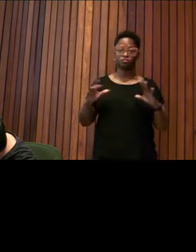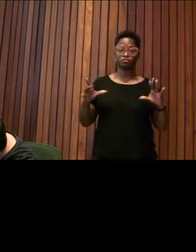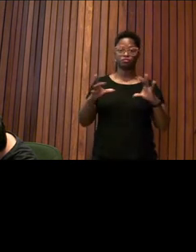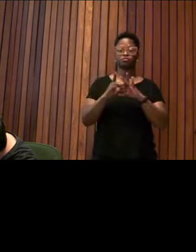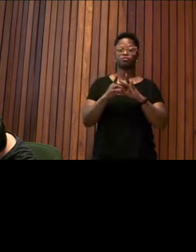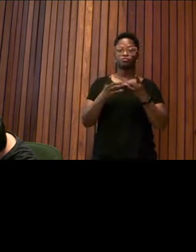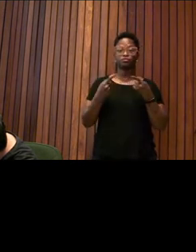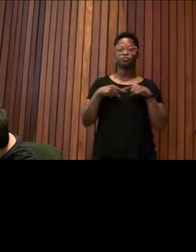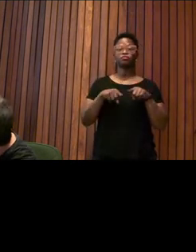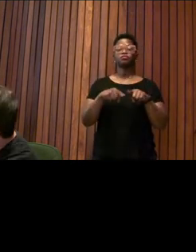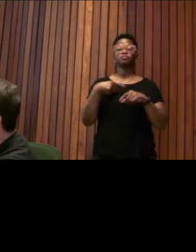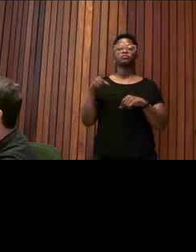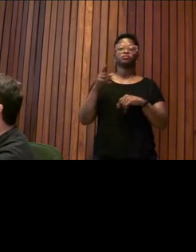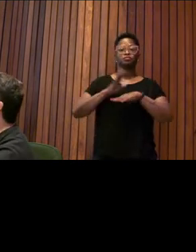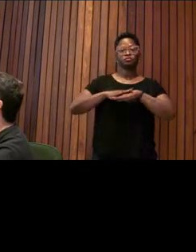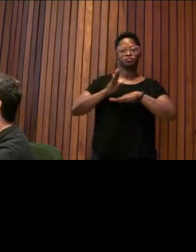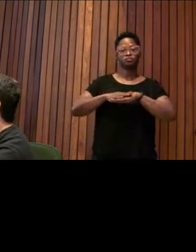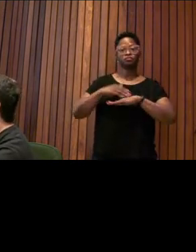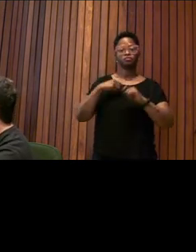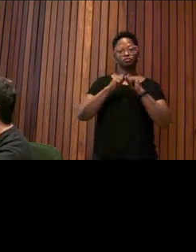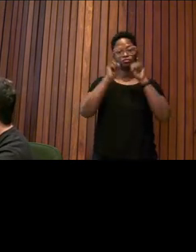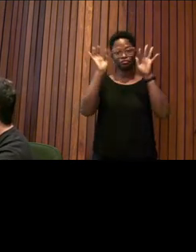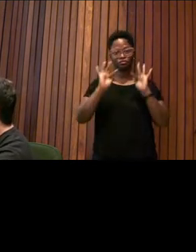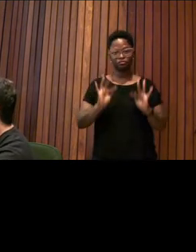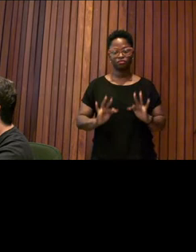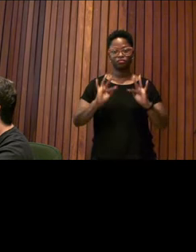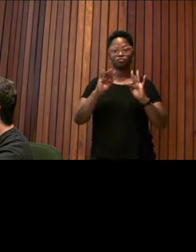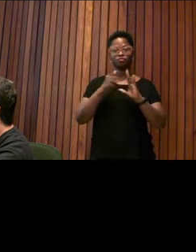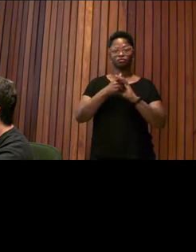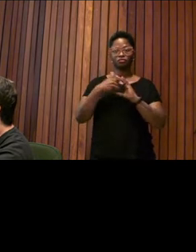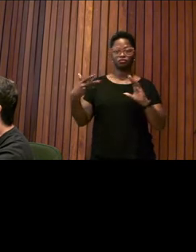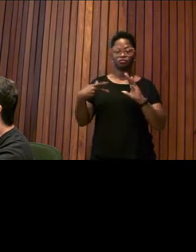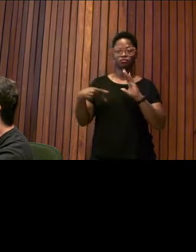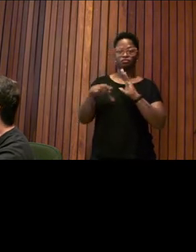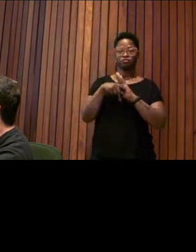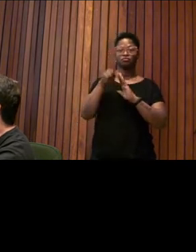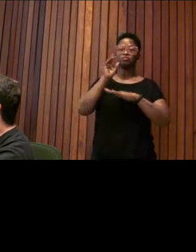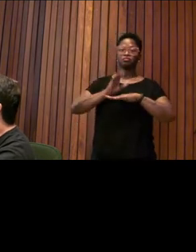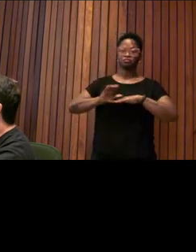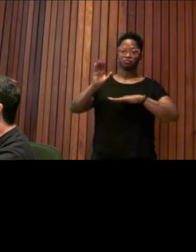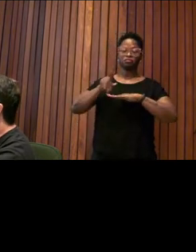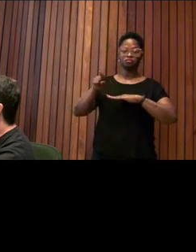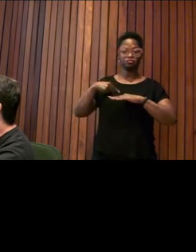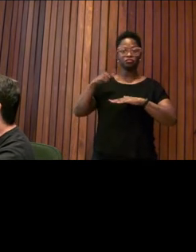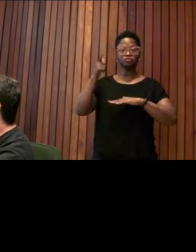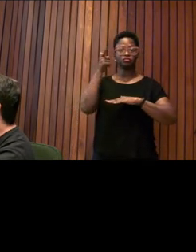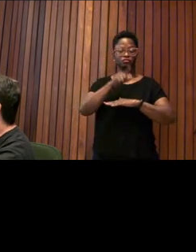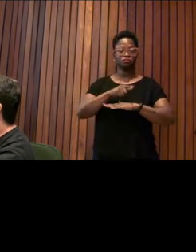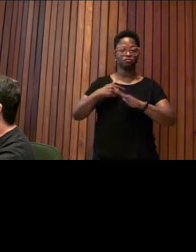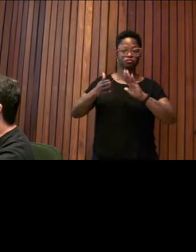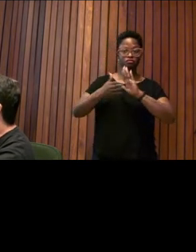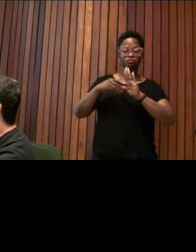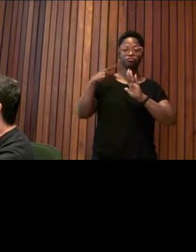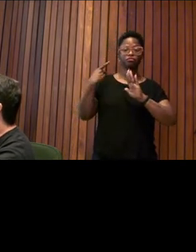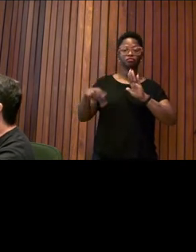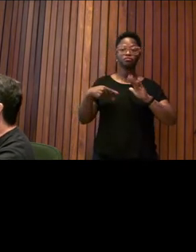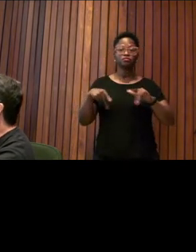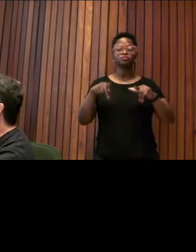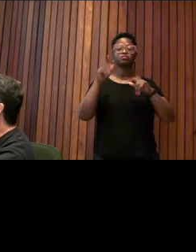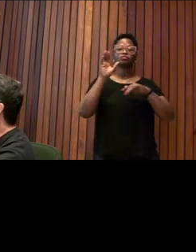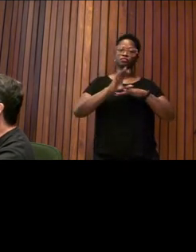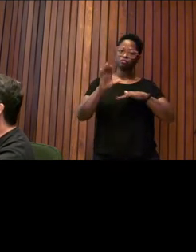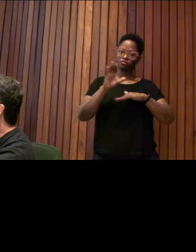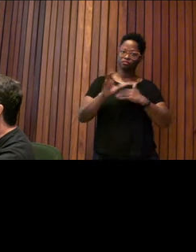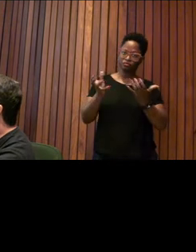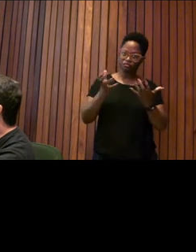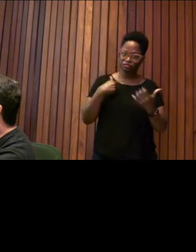foi muito... muito feliz na caracterização do curso, daquilo que ele se propôs, das dimensões que ele